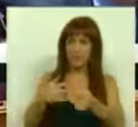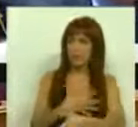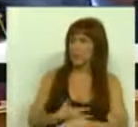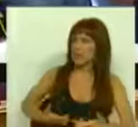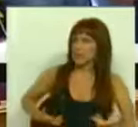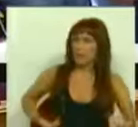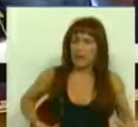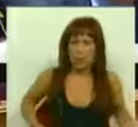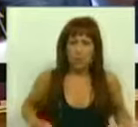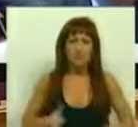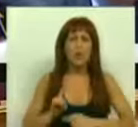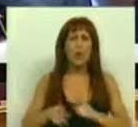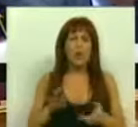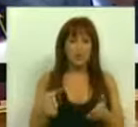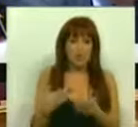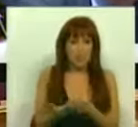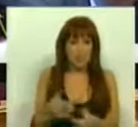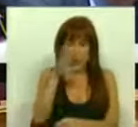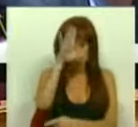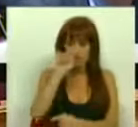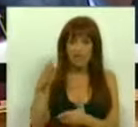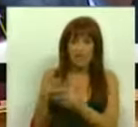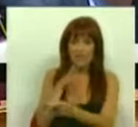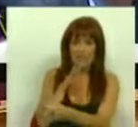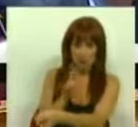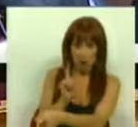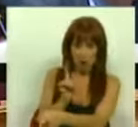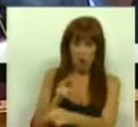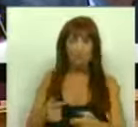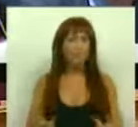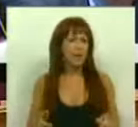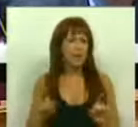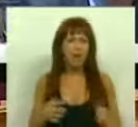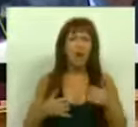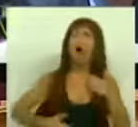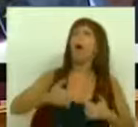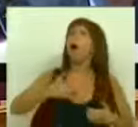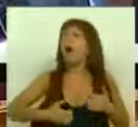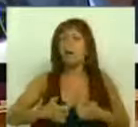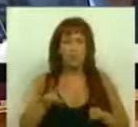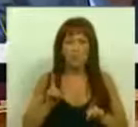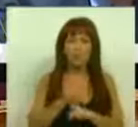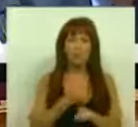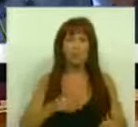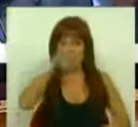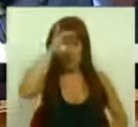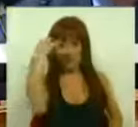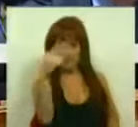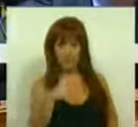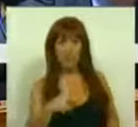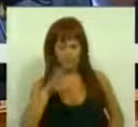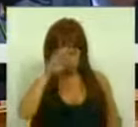de desemprego. O que esta proposta do Governo lhes diz é que não desesperem, porque o Governo